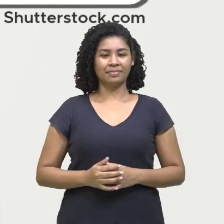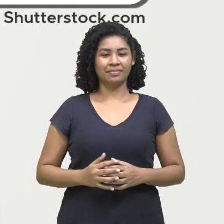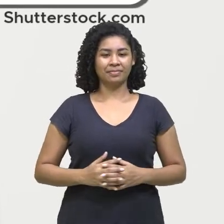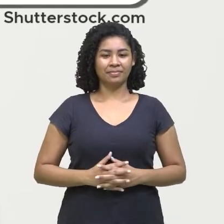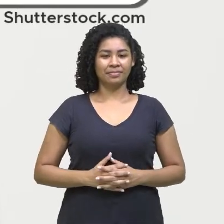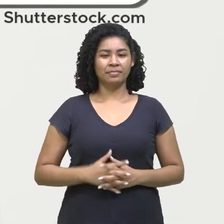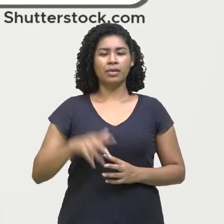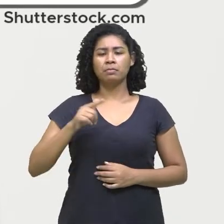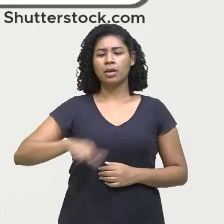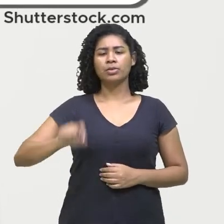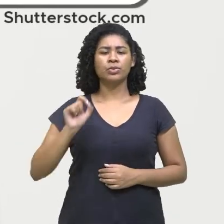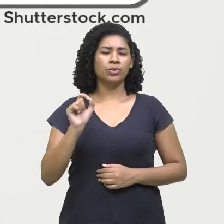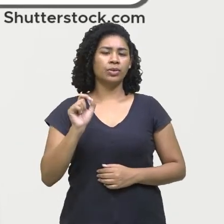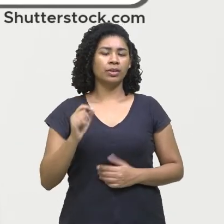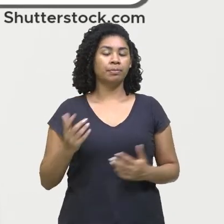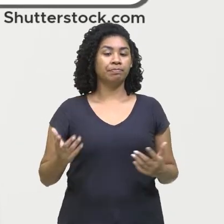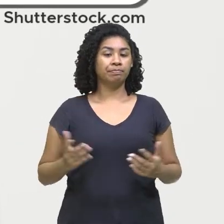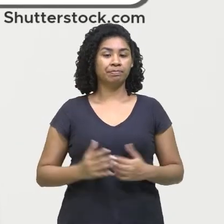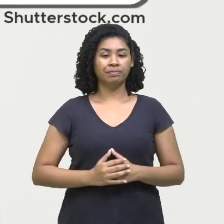Quem mais?